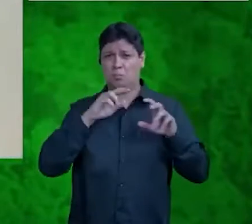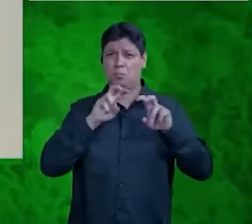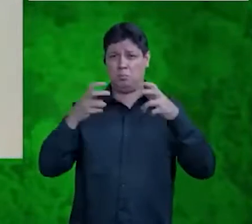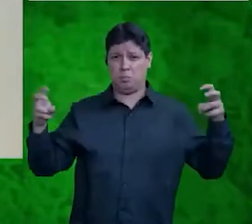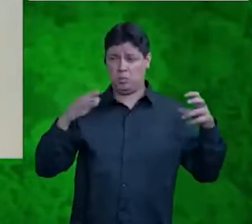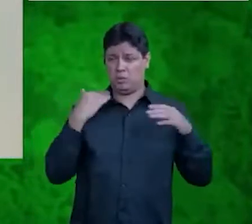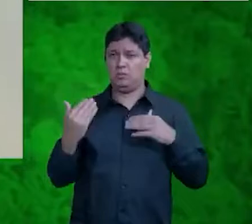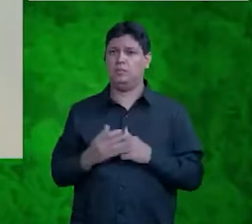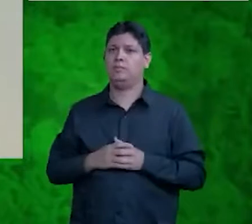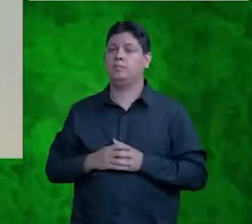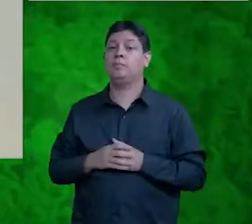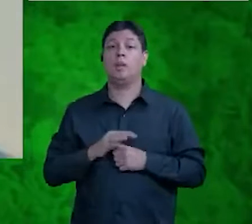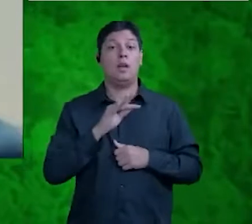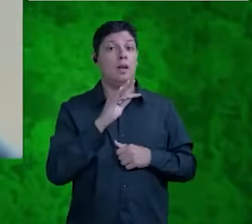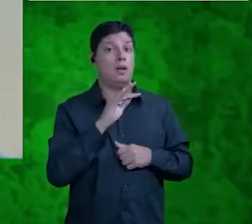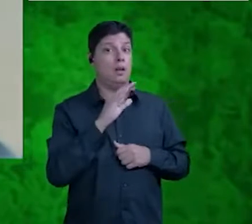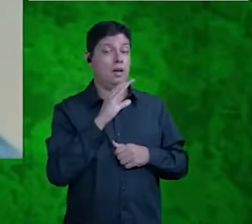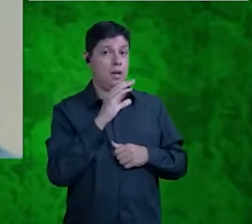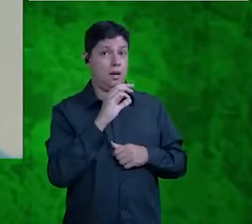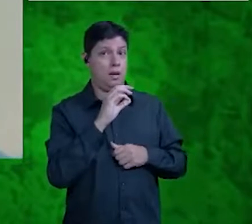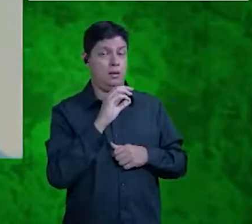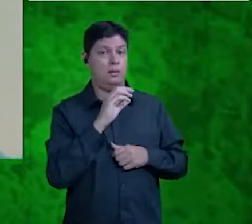Fábio, né? Fábio do Mato Grosso. Fábio.